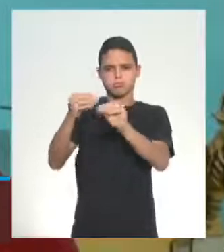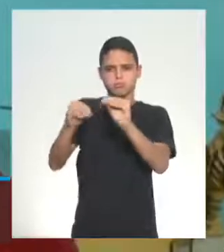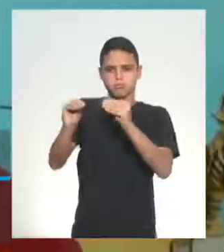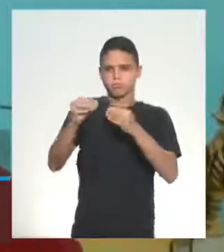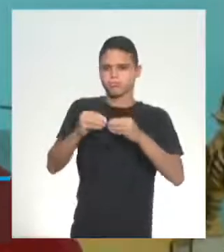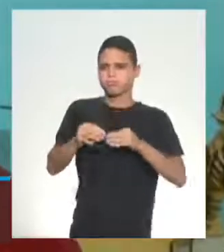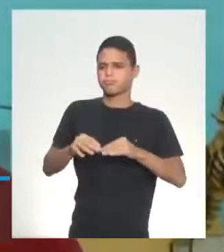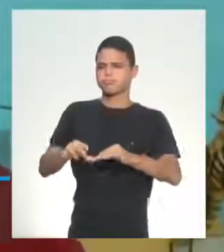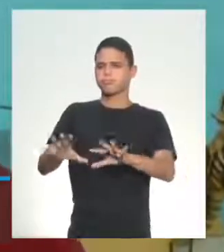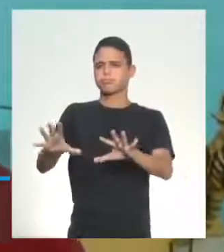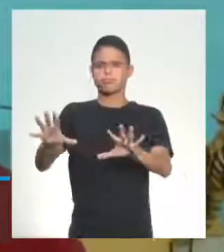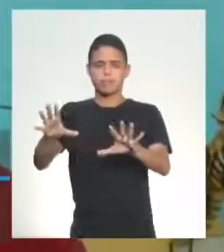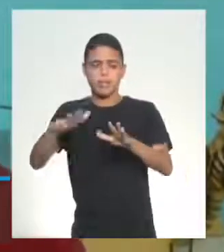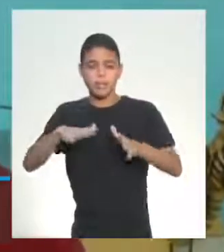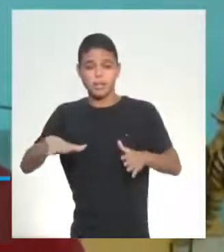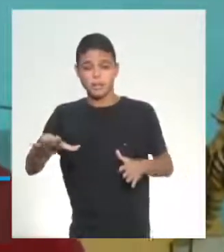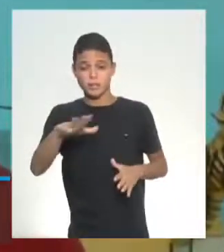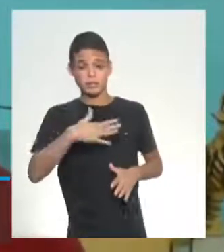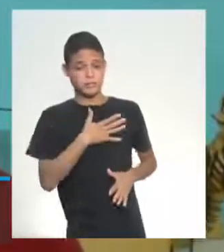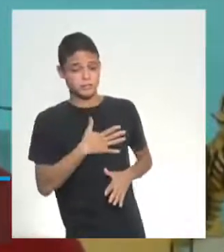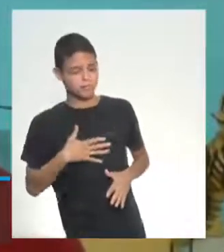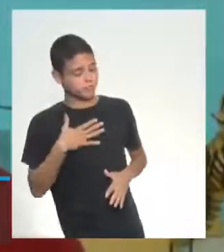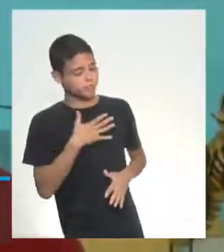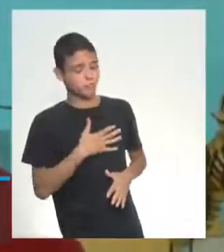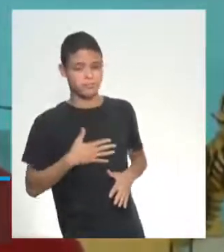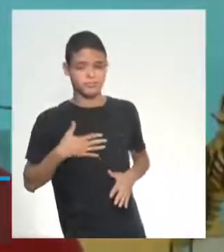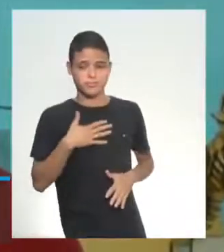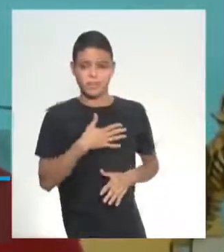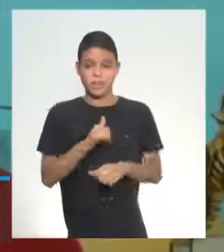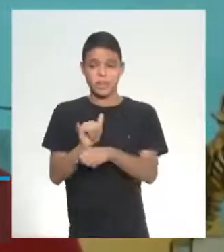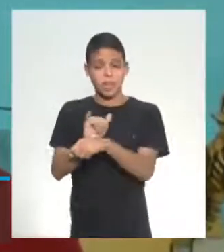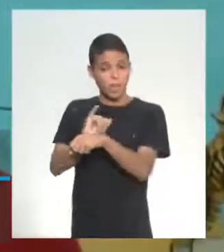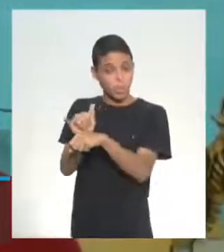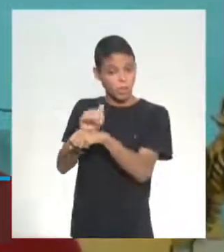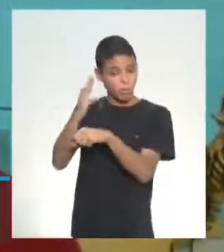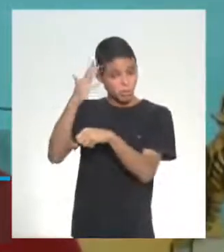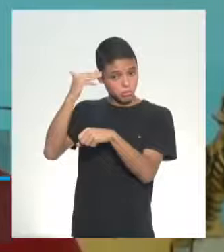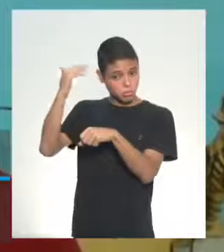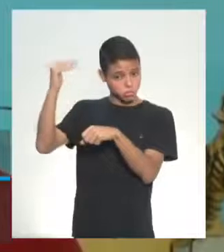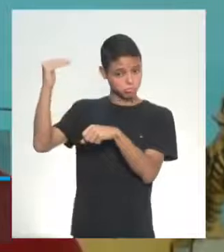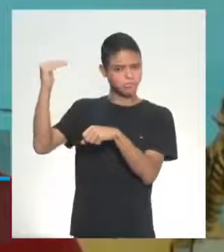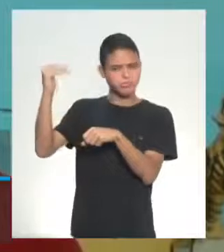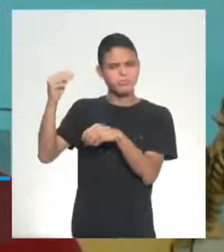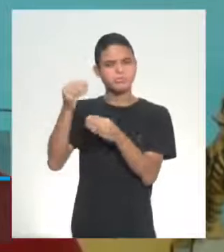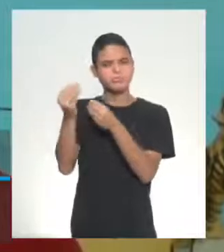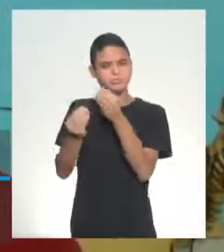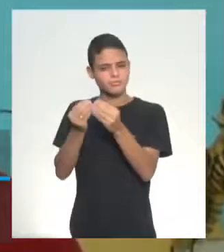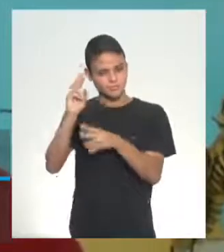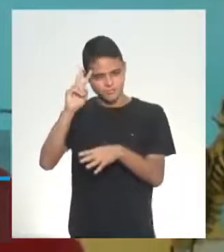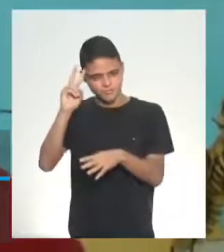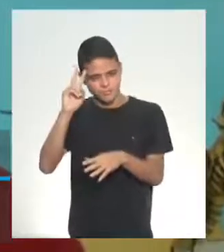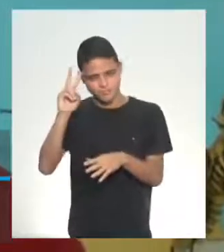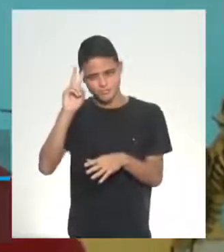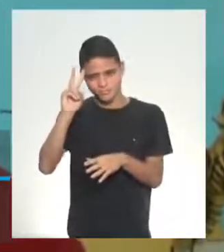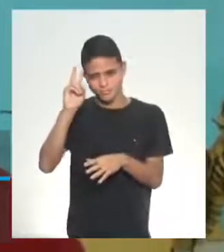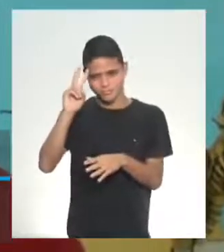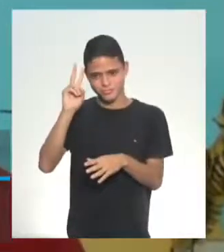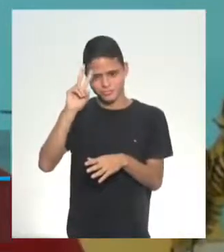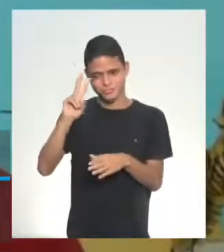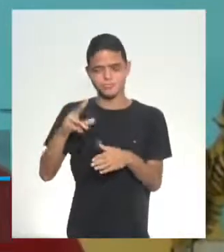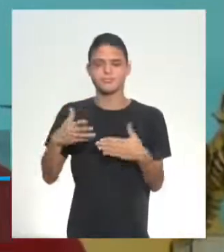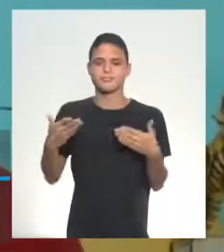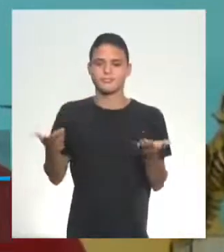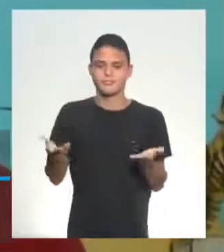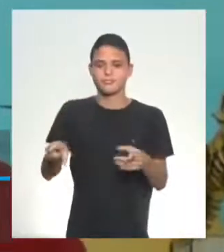gostou muito, que foi como ser um youtuber de sucesso, tá bom? Tenho certeza que todo mundo lembrou dessa aula aí. Também